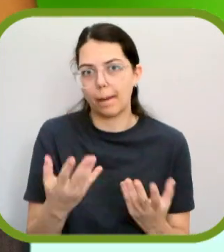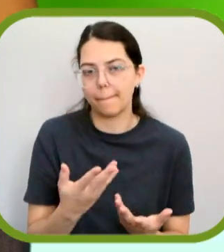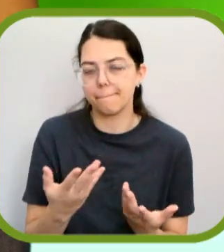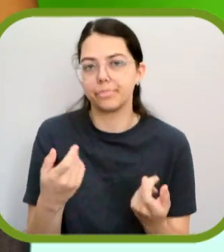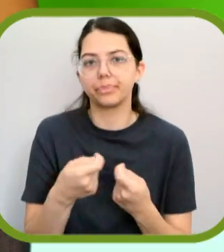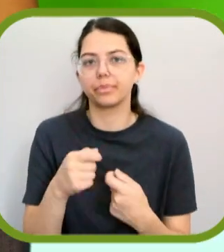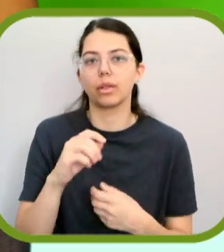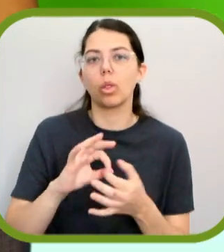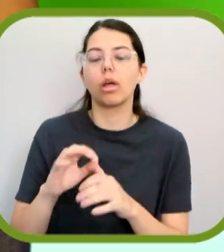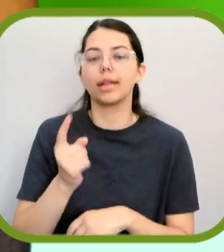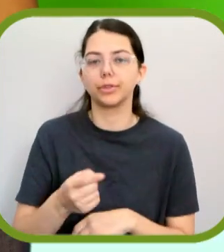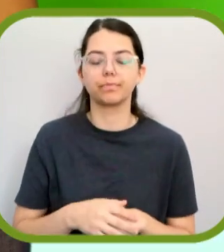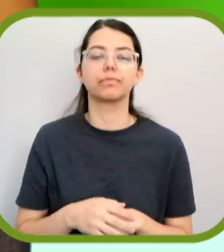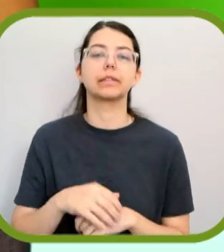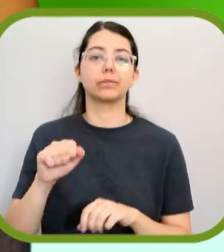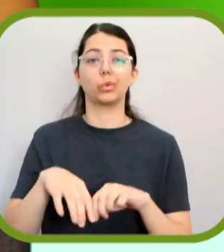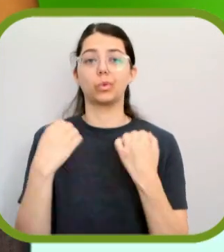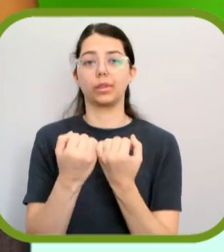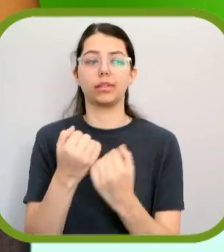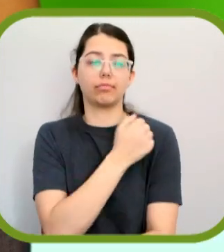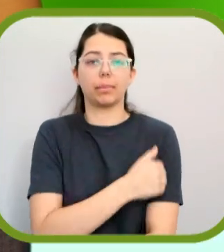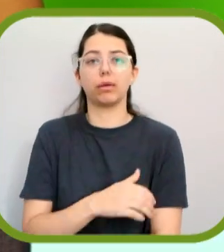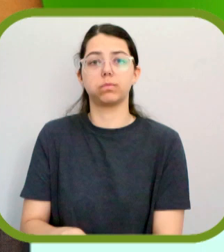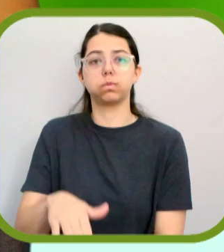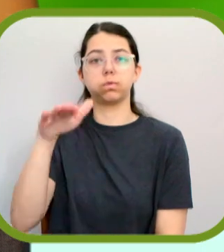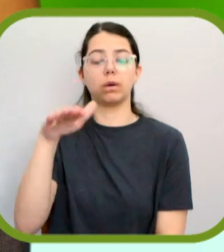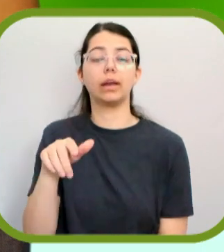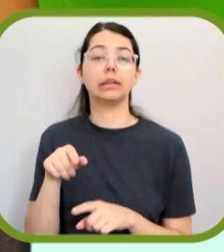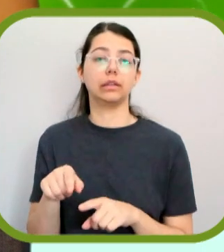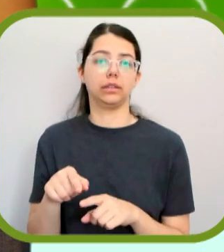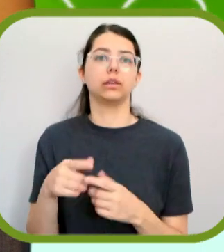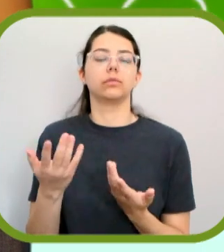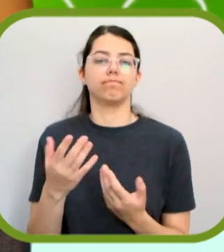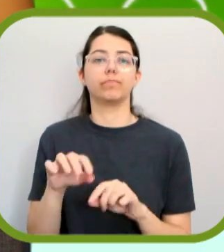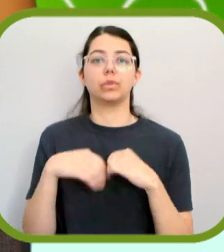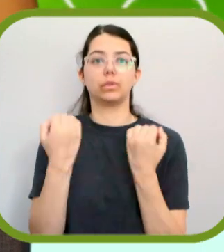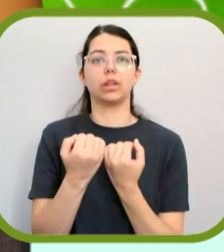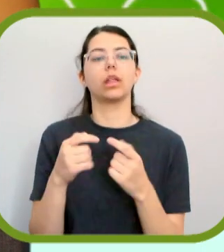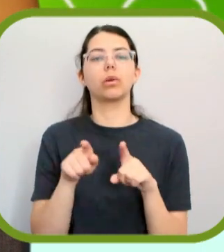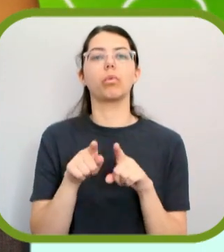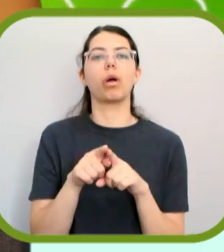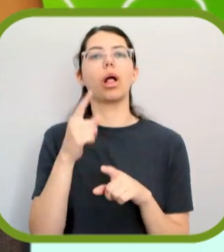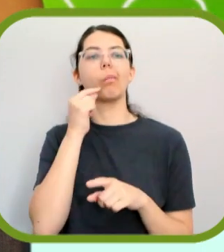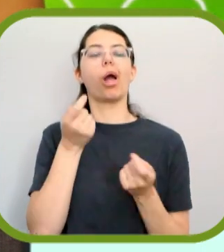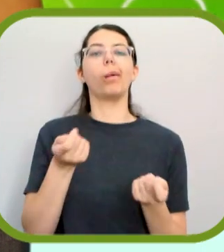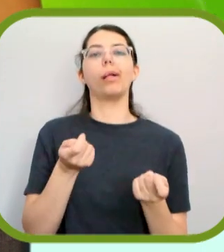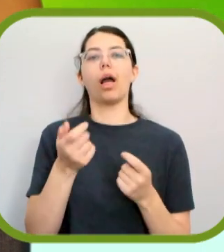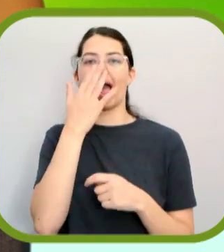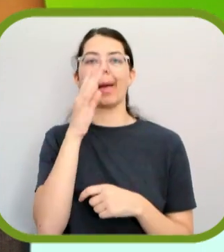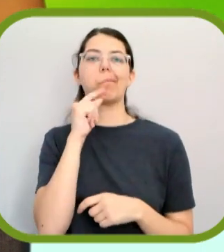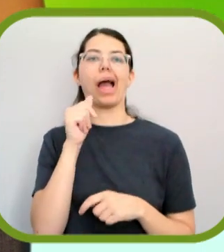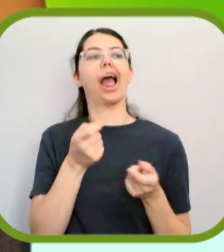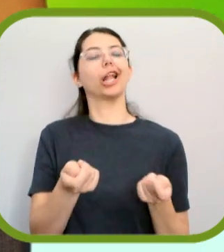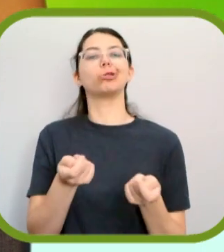Sim, eu acho que o crescimento de um rapaz na nossa sociedade, que já é em si patriarcal e em certos